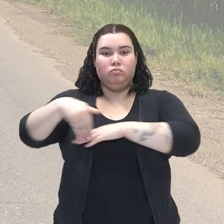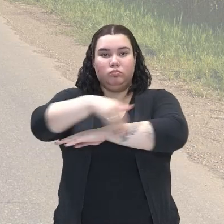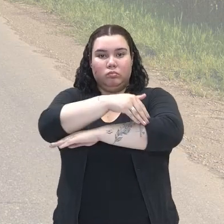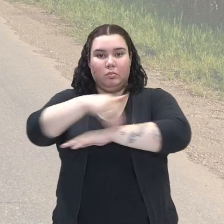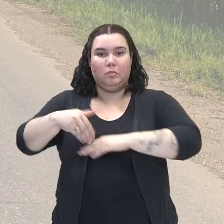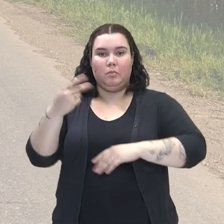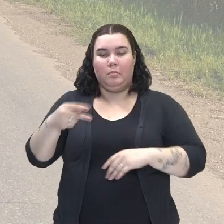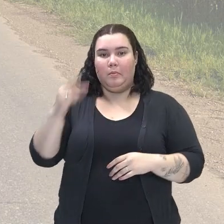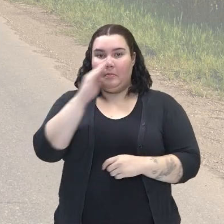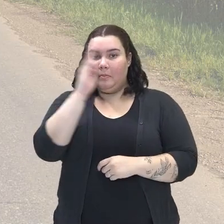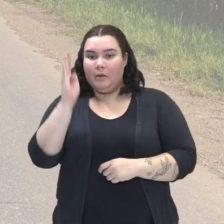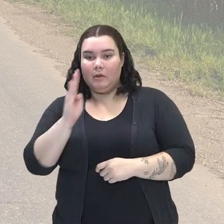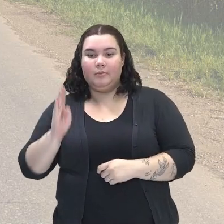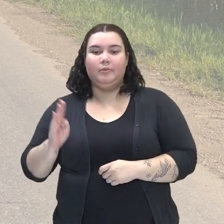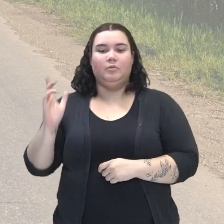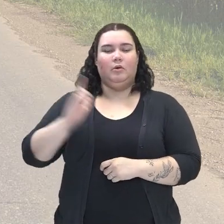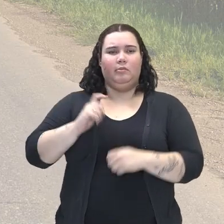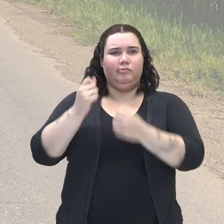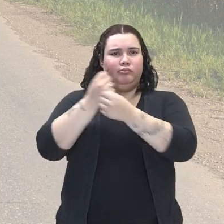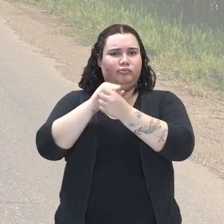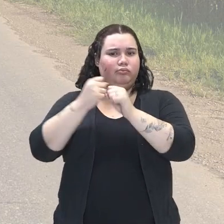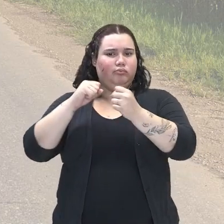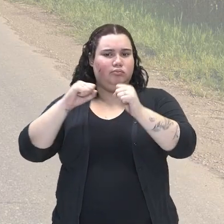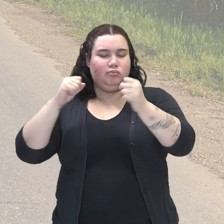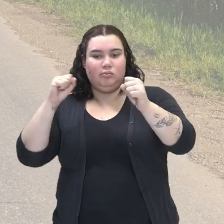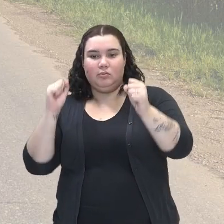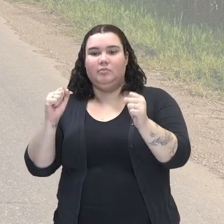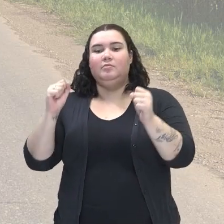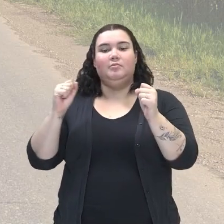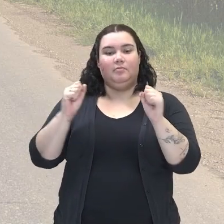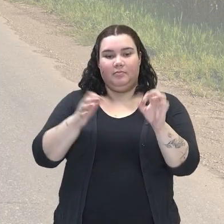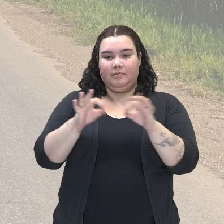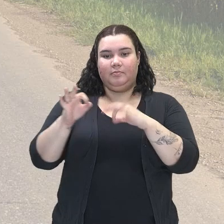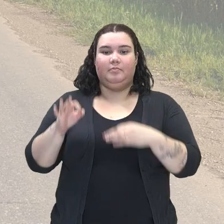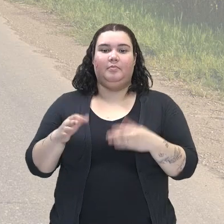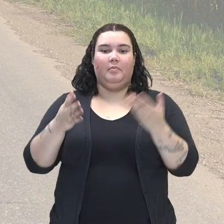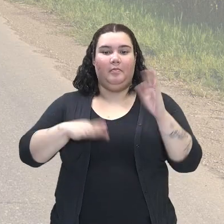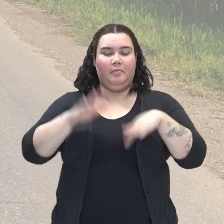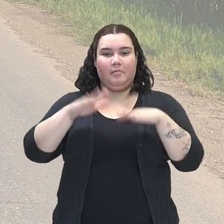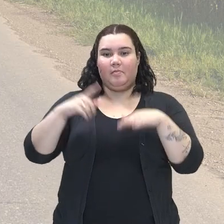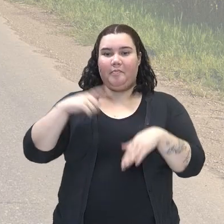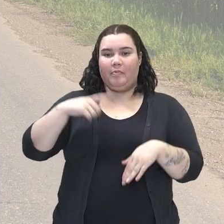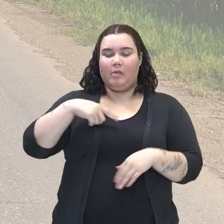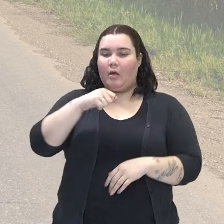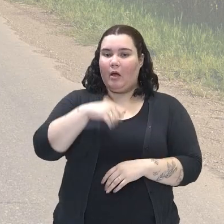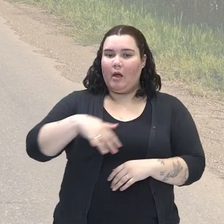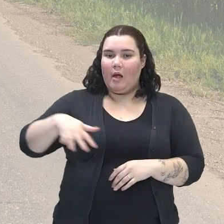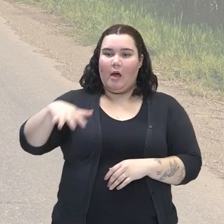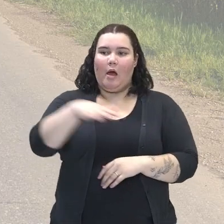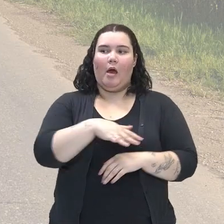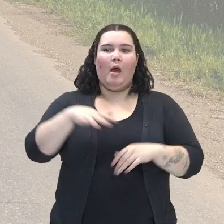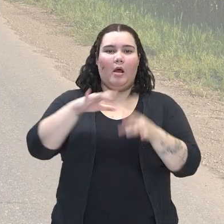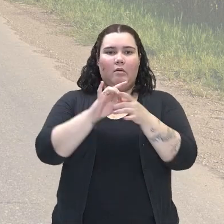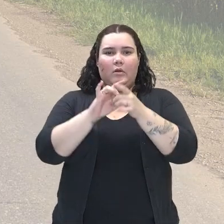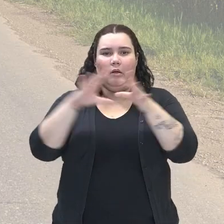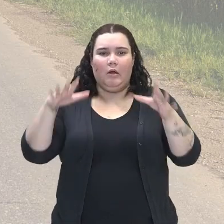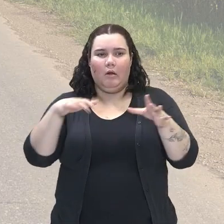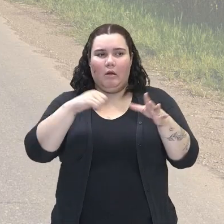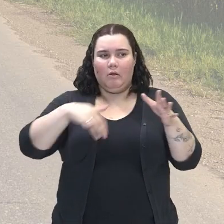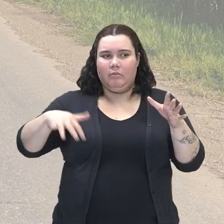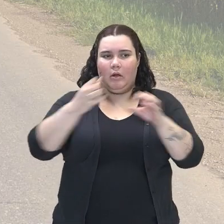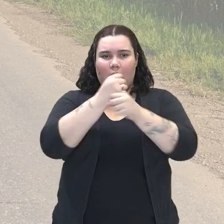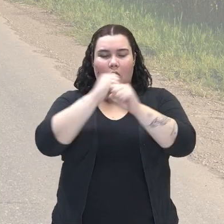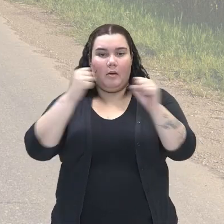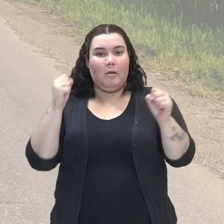são muito gigantescas, muito grandes mesmo, às vezes são grandes áreas abertas, Mas eu quero